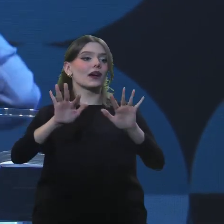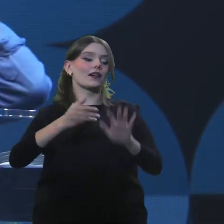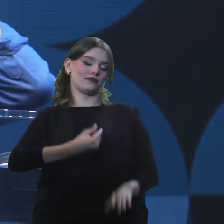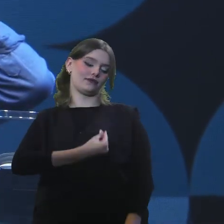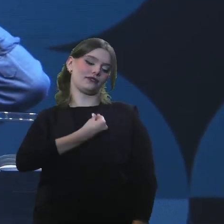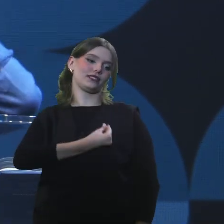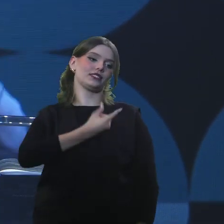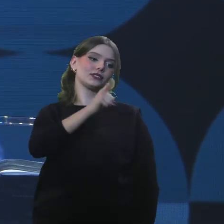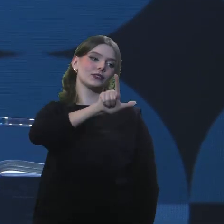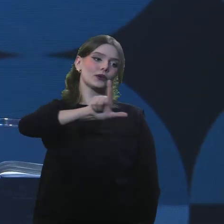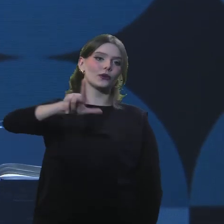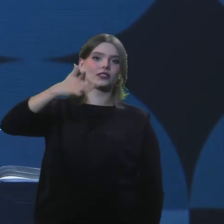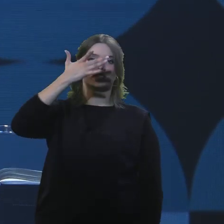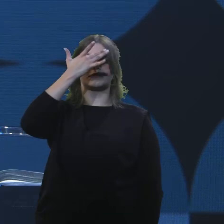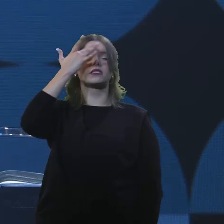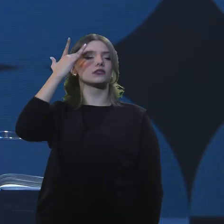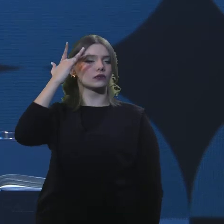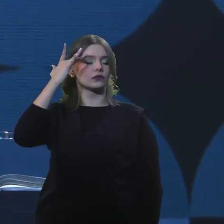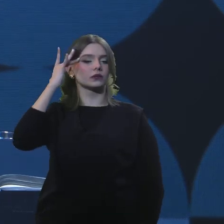para Jesus.